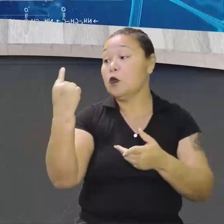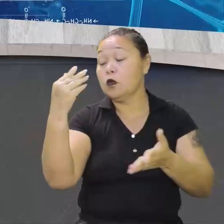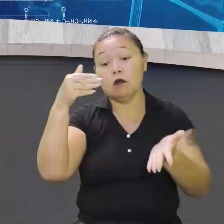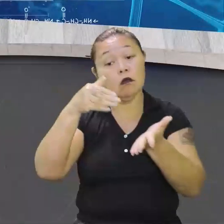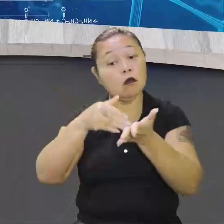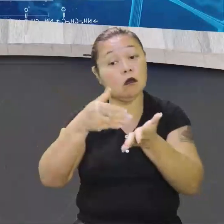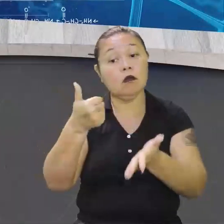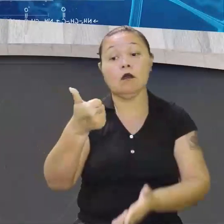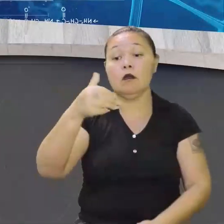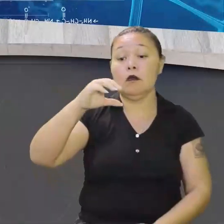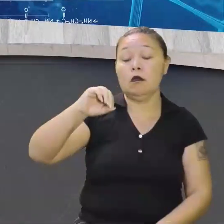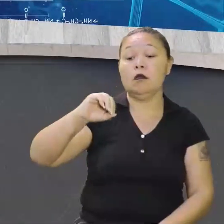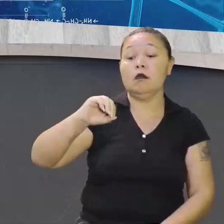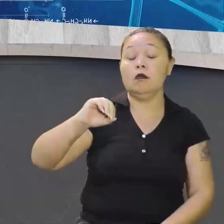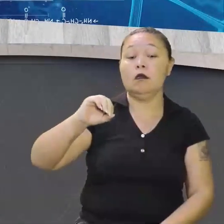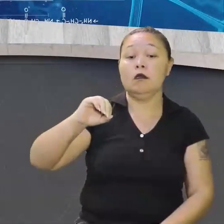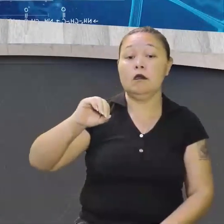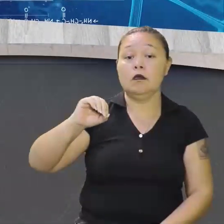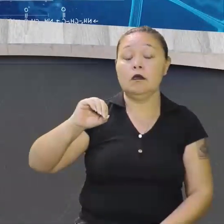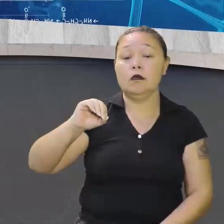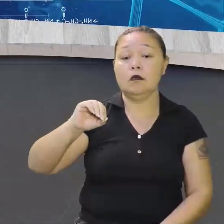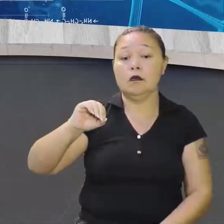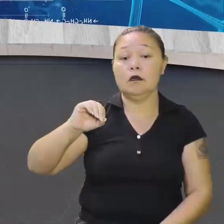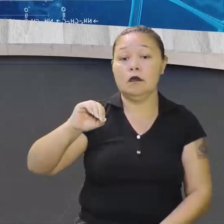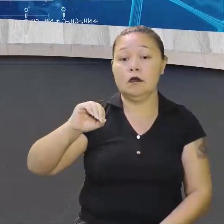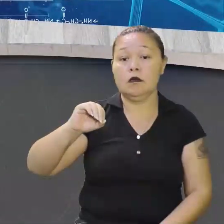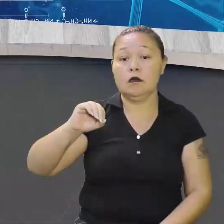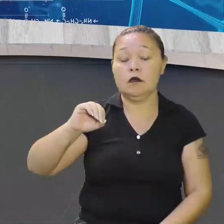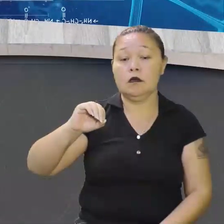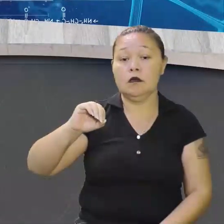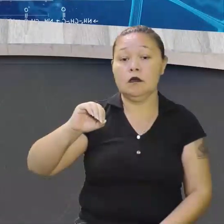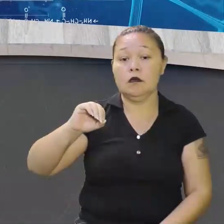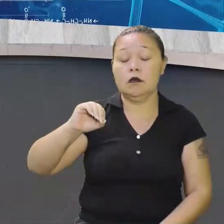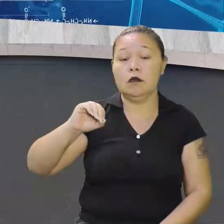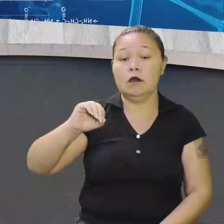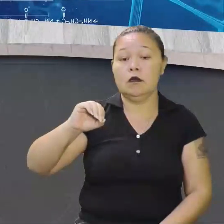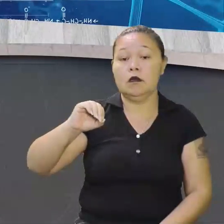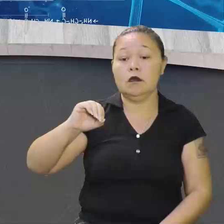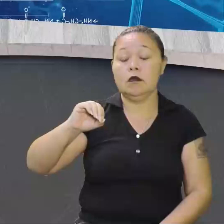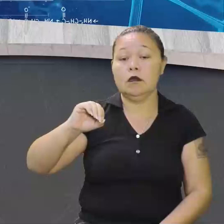10, ok? Menor que de 1 ou menor que 10,